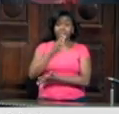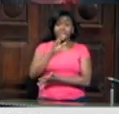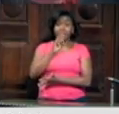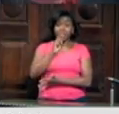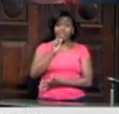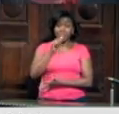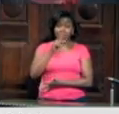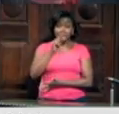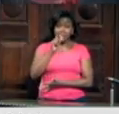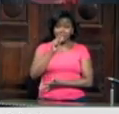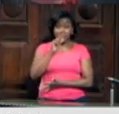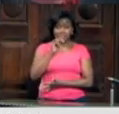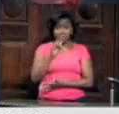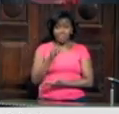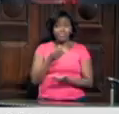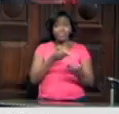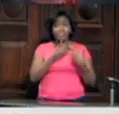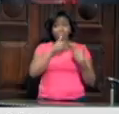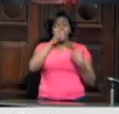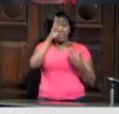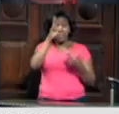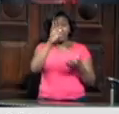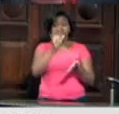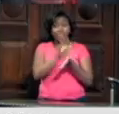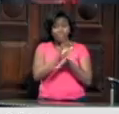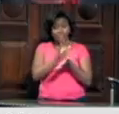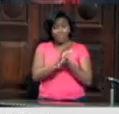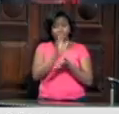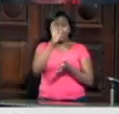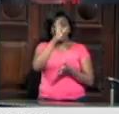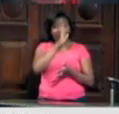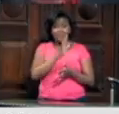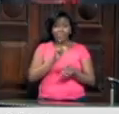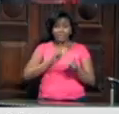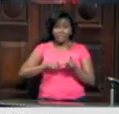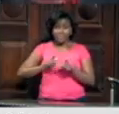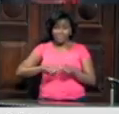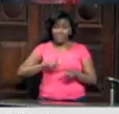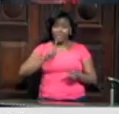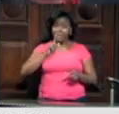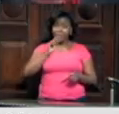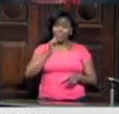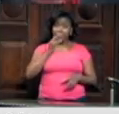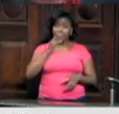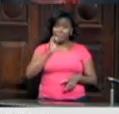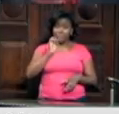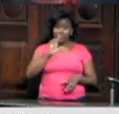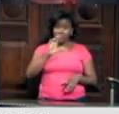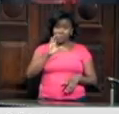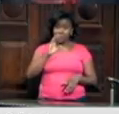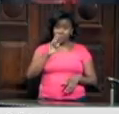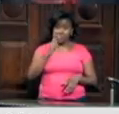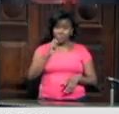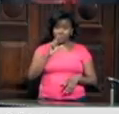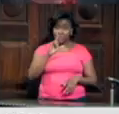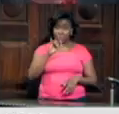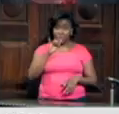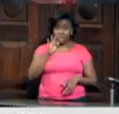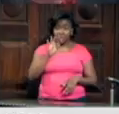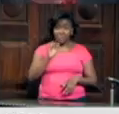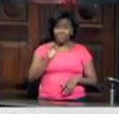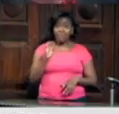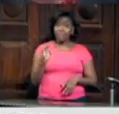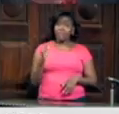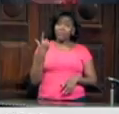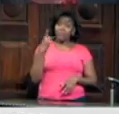representando o presidente da Academia Paulista de Letras, Gabriel Chalita. Ana Maria Machado, ex-presidente da Academia